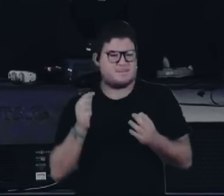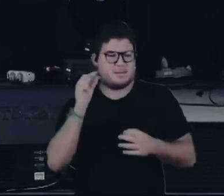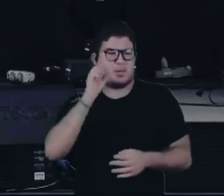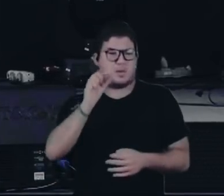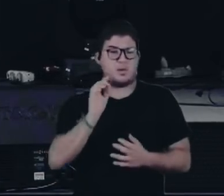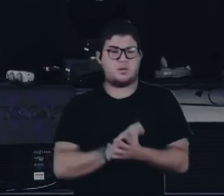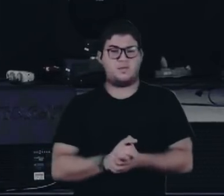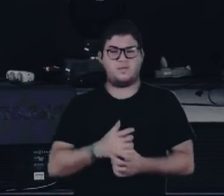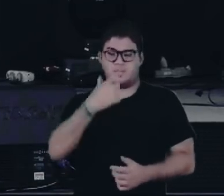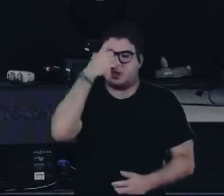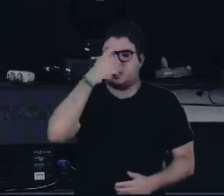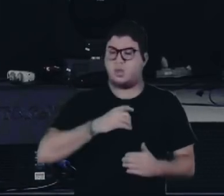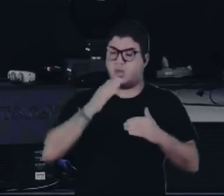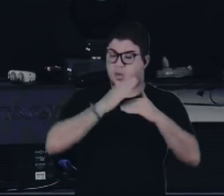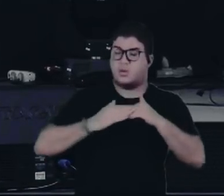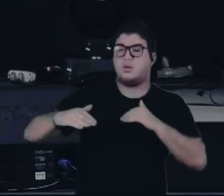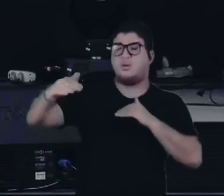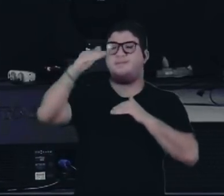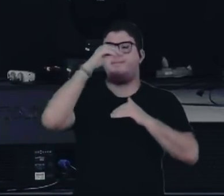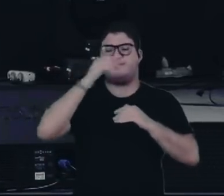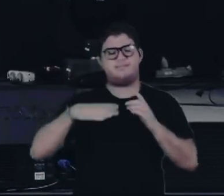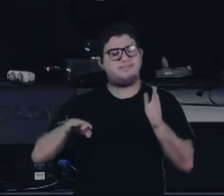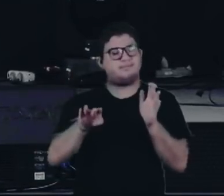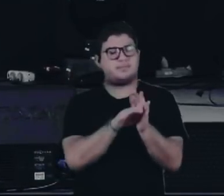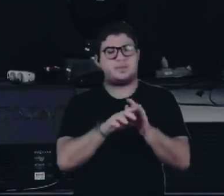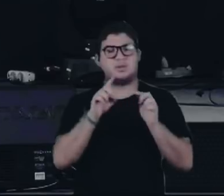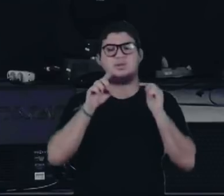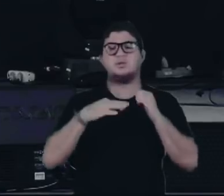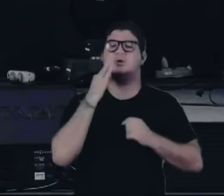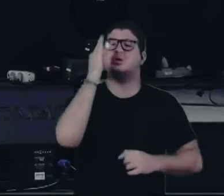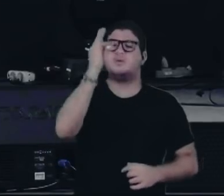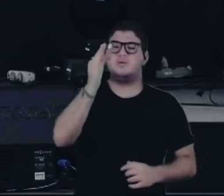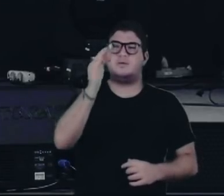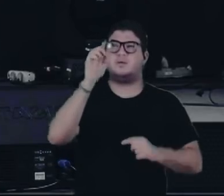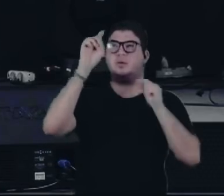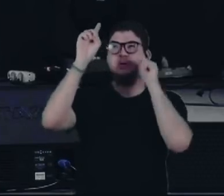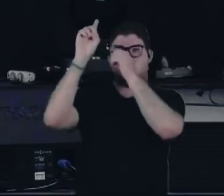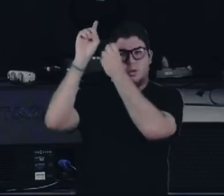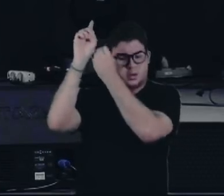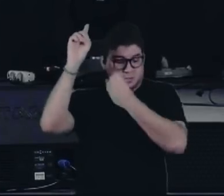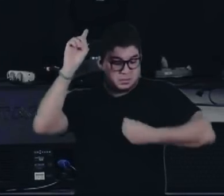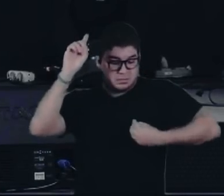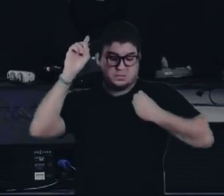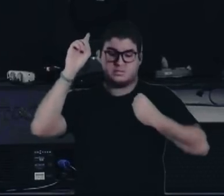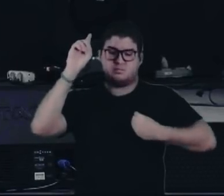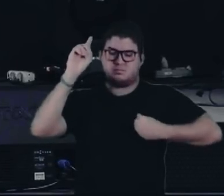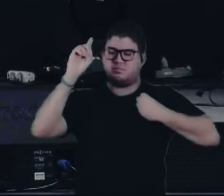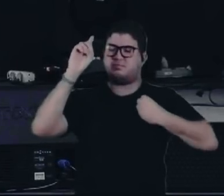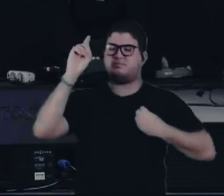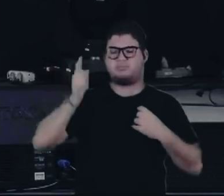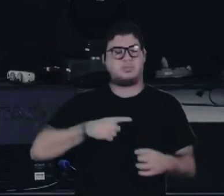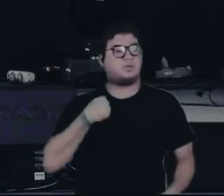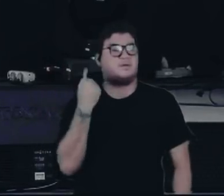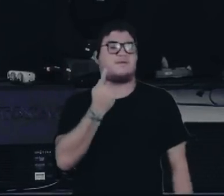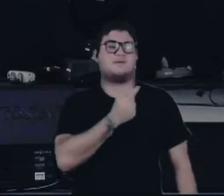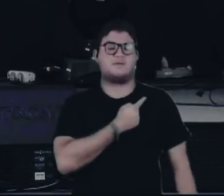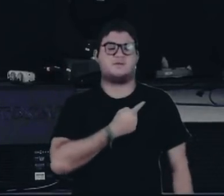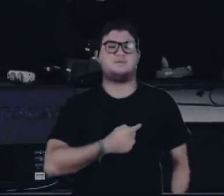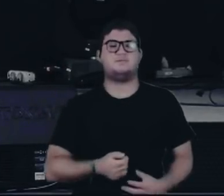o padrão é elevado, mas a gente chega lá, porque não é a gente que vive, é Ele que vive em nós. É Ele que vive em nós.